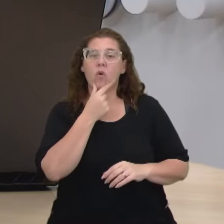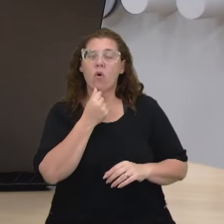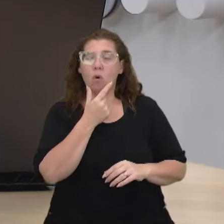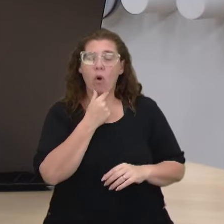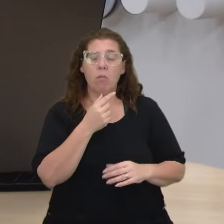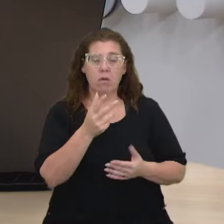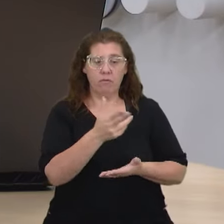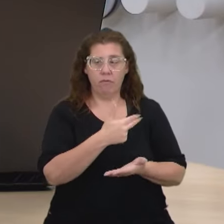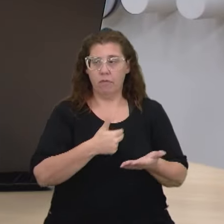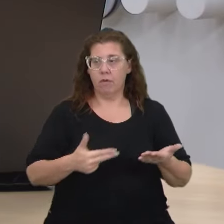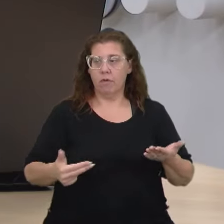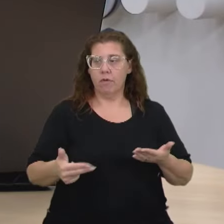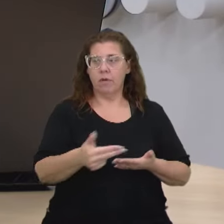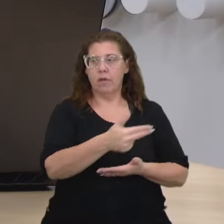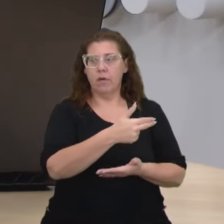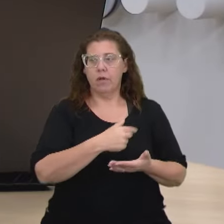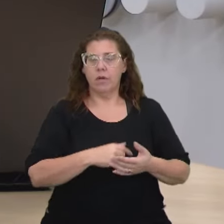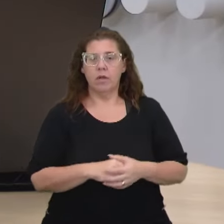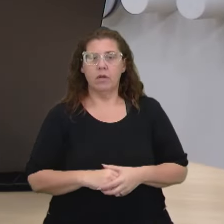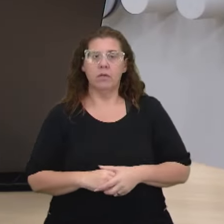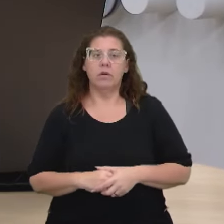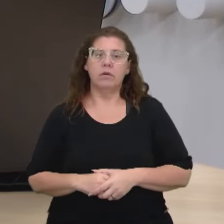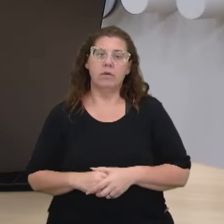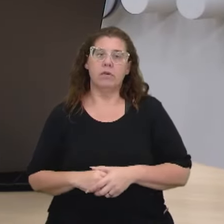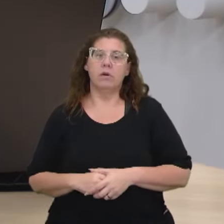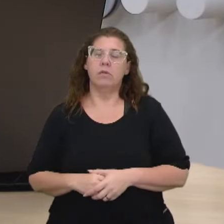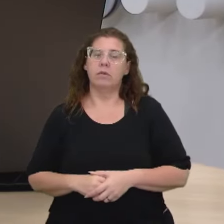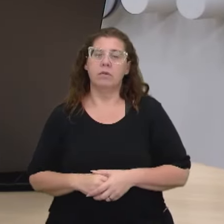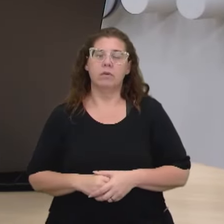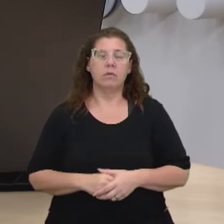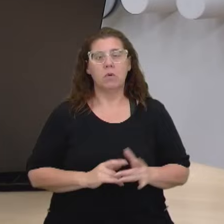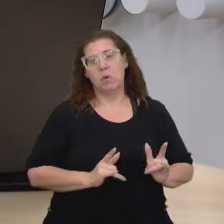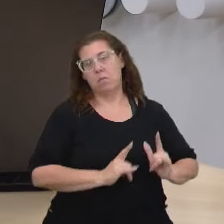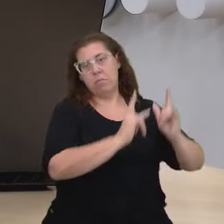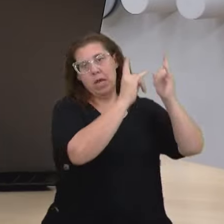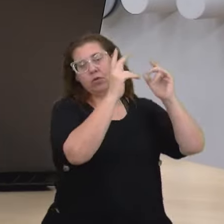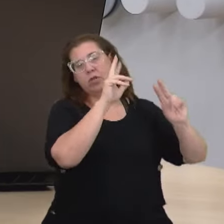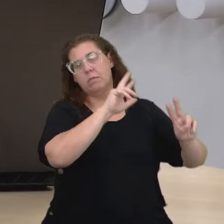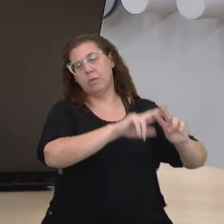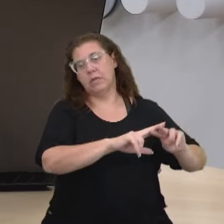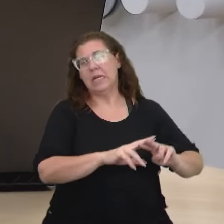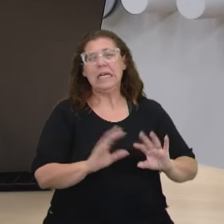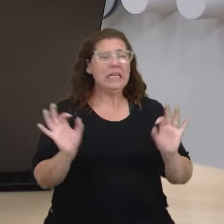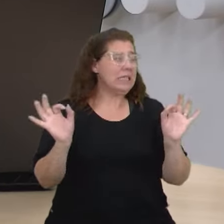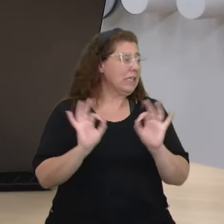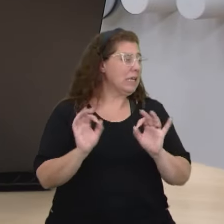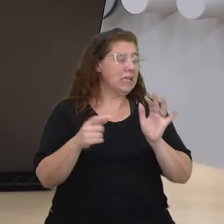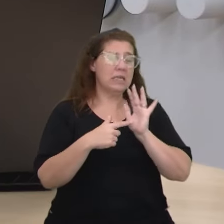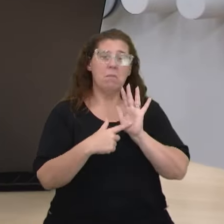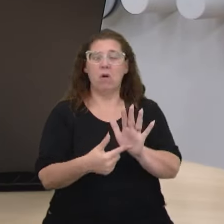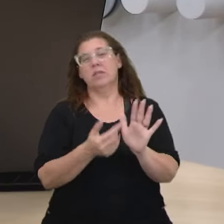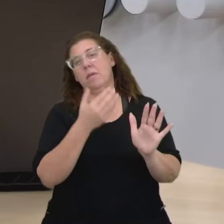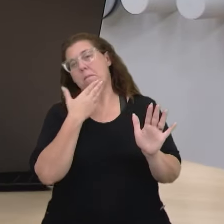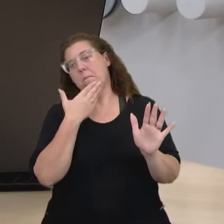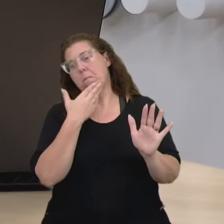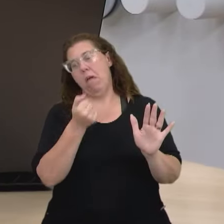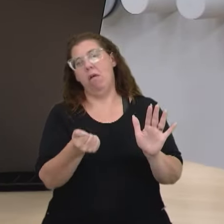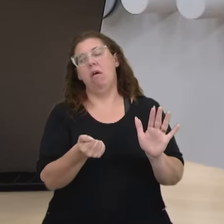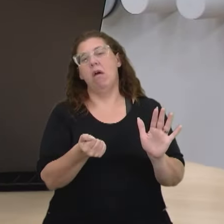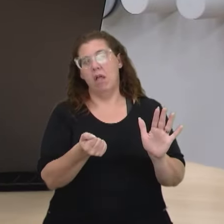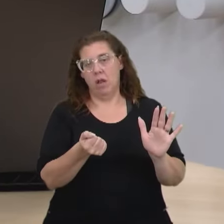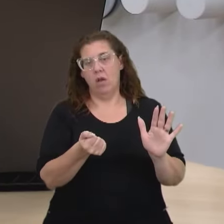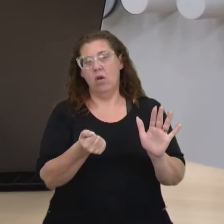século XVIII, a respeito sobre o panóptico. Nada ilustra melhor, diz o Foucault,